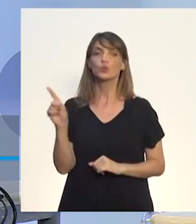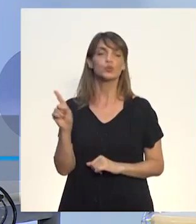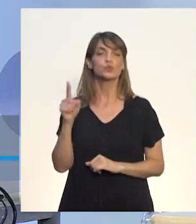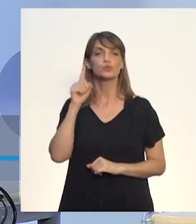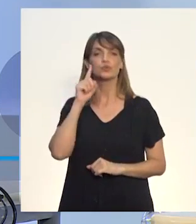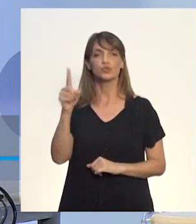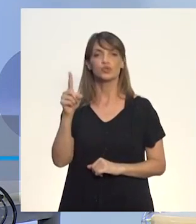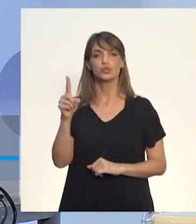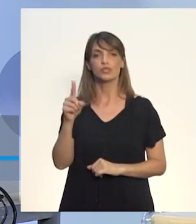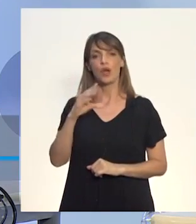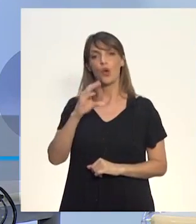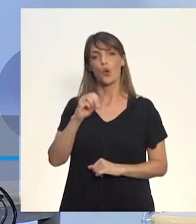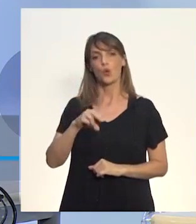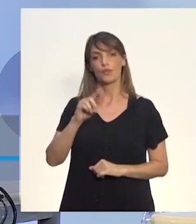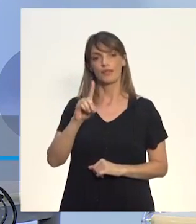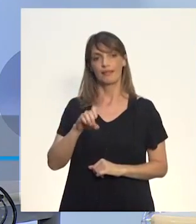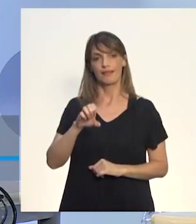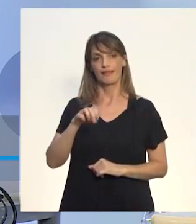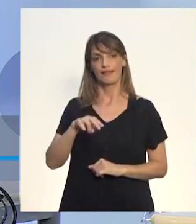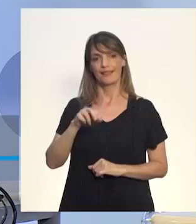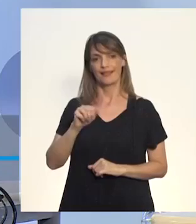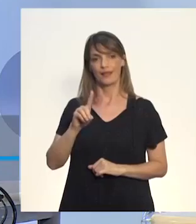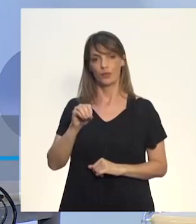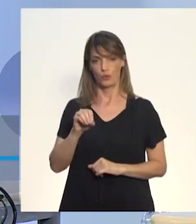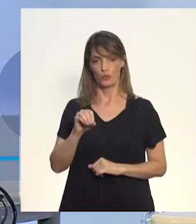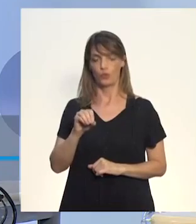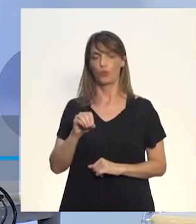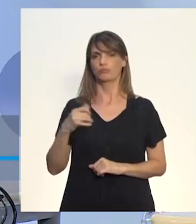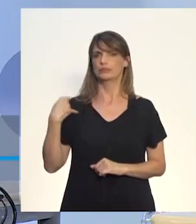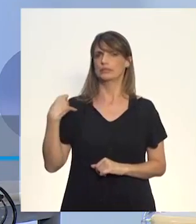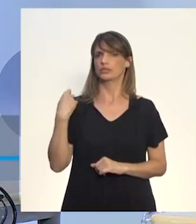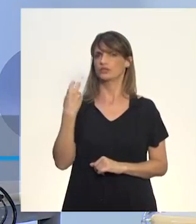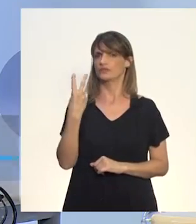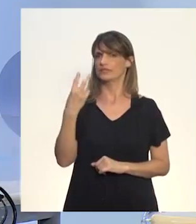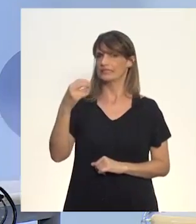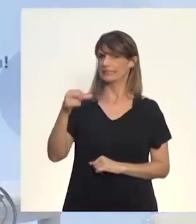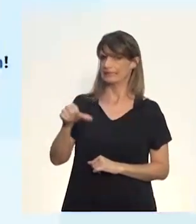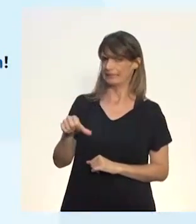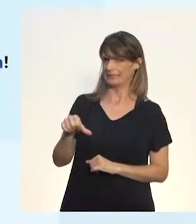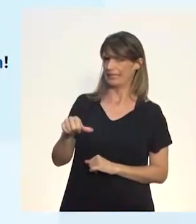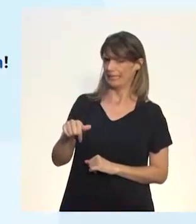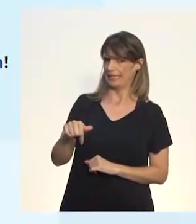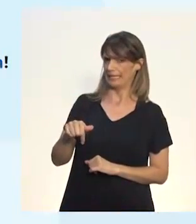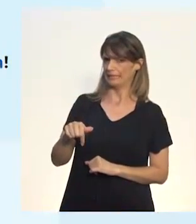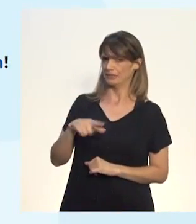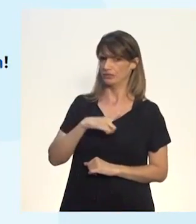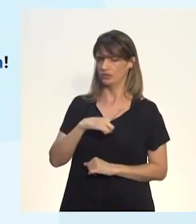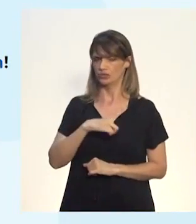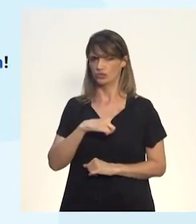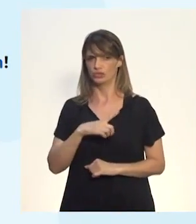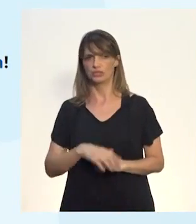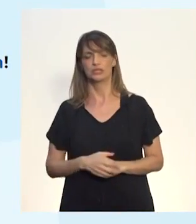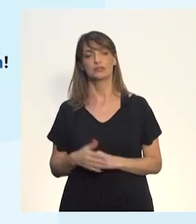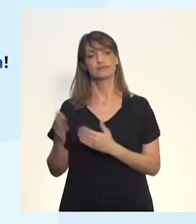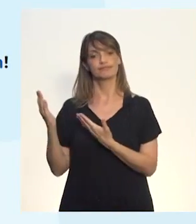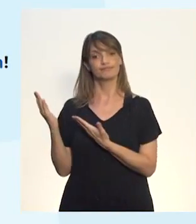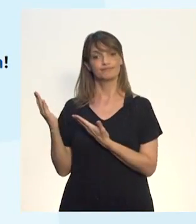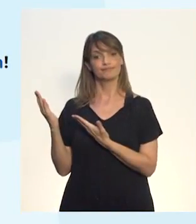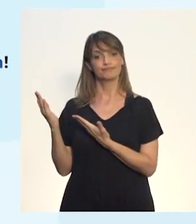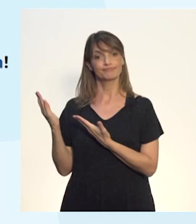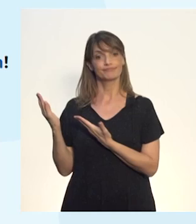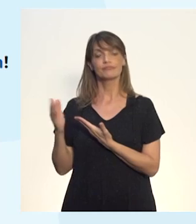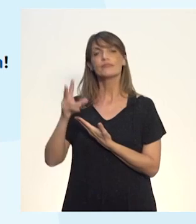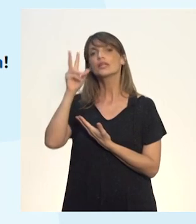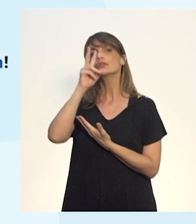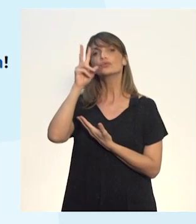Hugo escreve ainda na sua juventude, quando ele estava com 27 anos apenas. É dele, gente, a